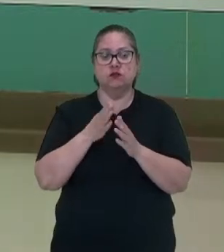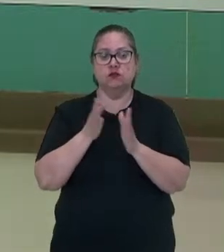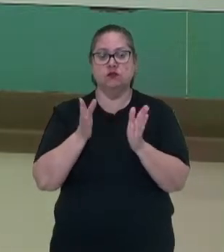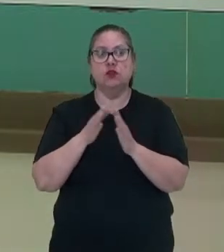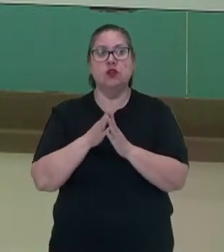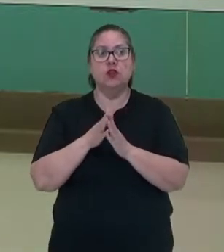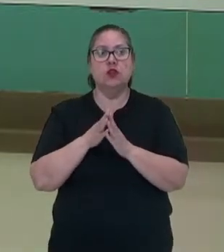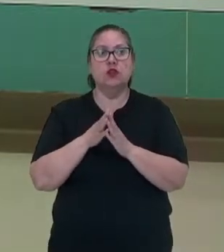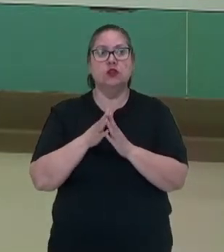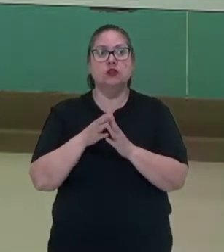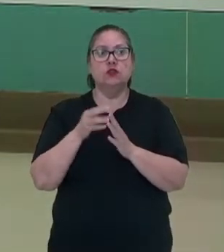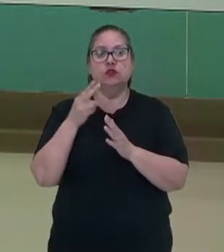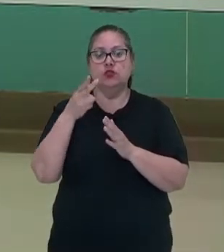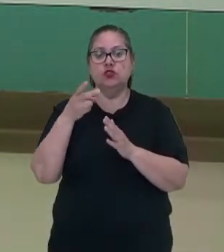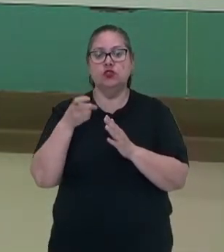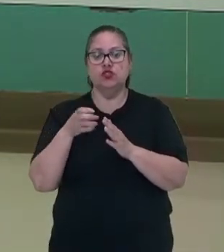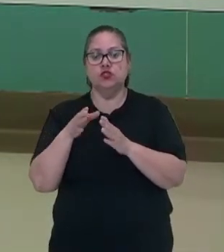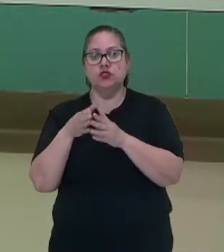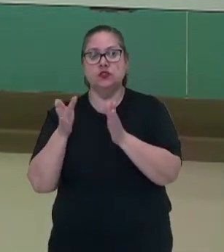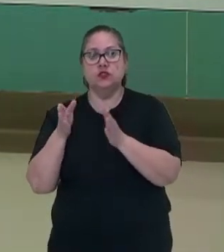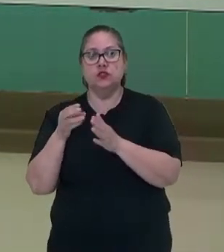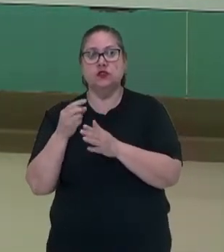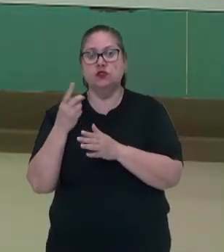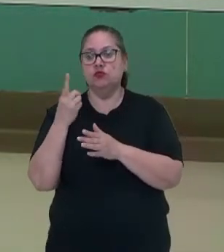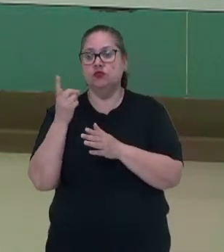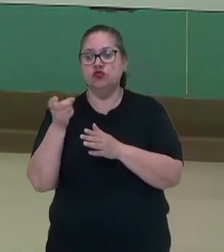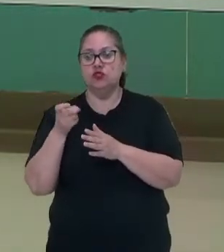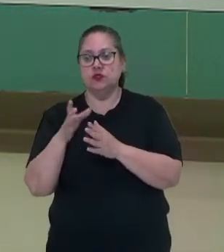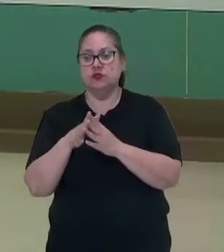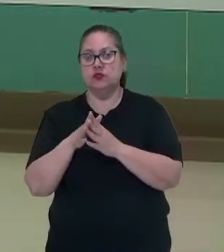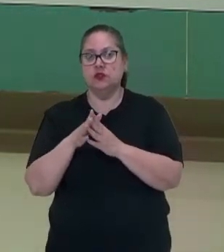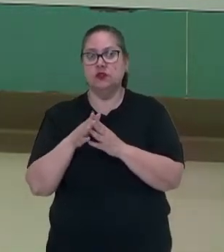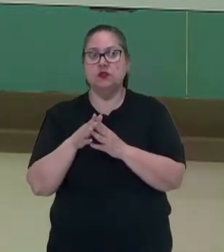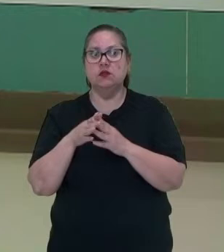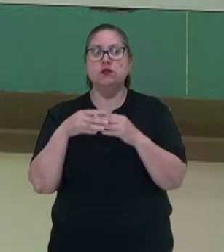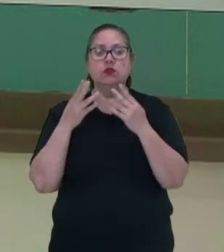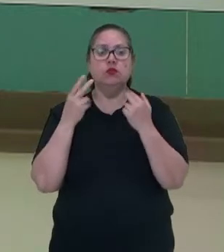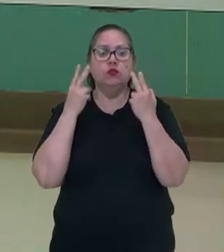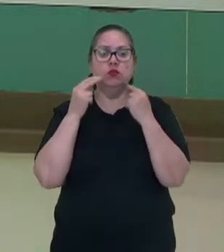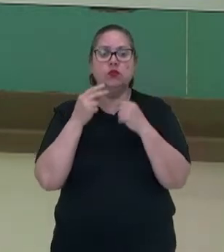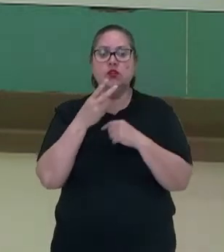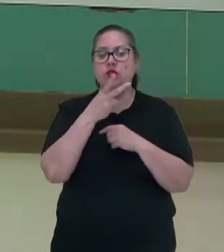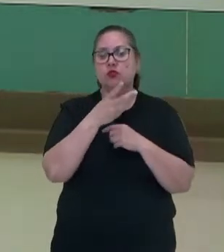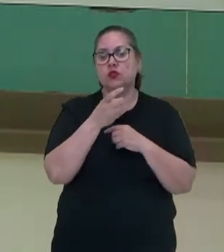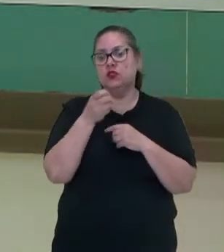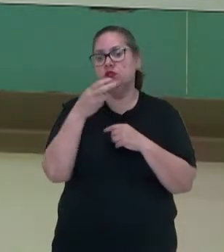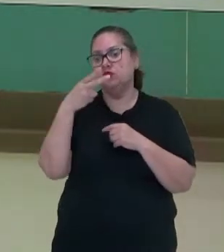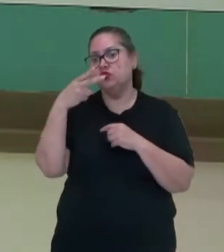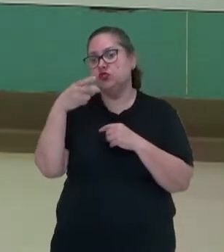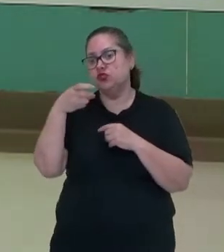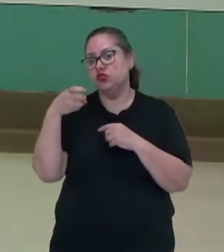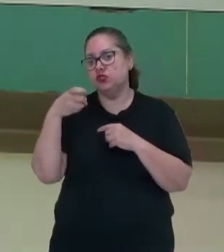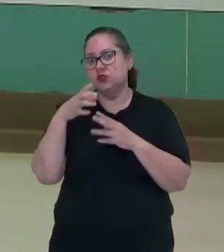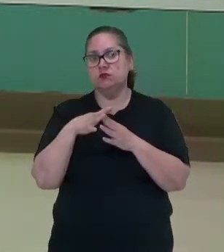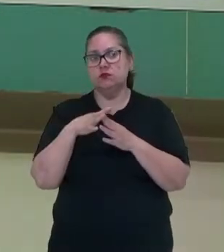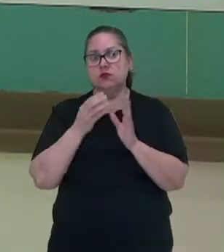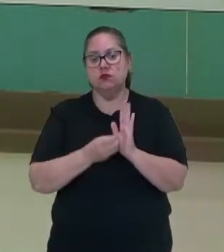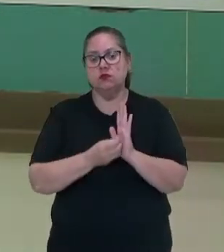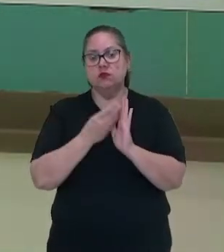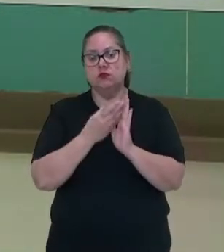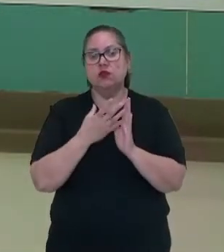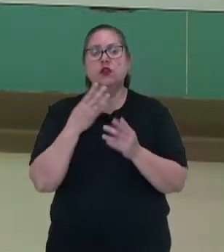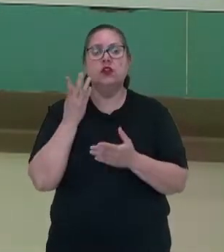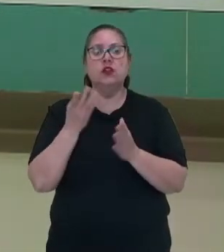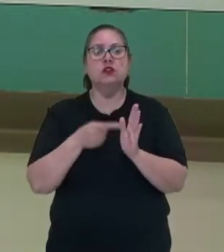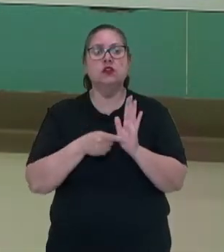x ao cubo, 2x abrindo o x ao quadrado e 1x. Então, em comum, eu tenho o 2 e o x. Coloco eles em evidência. O